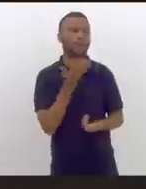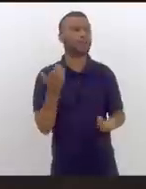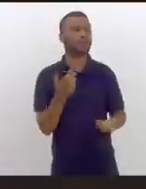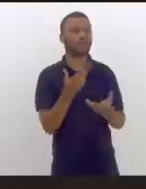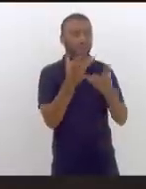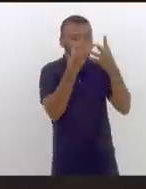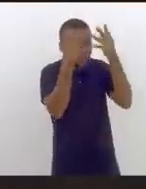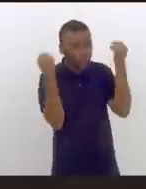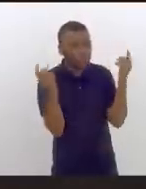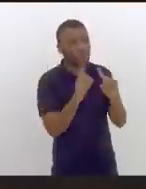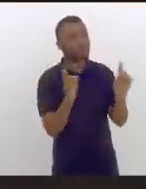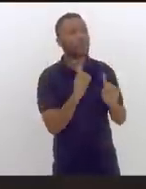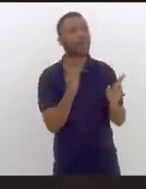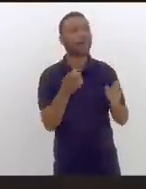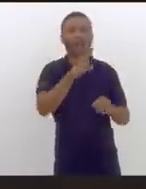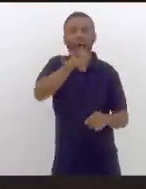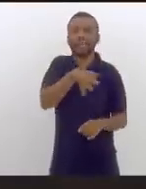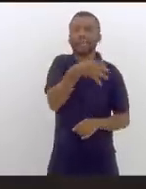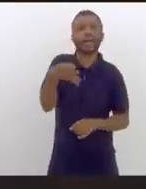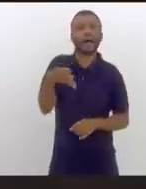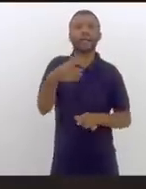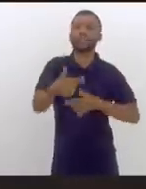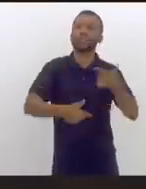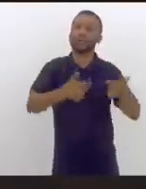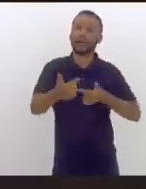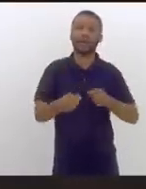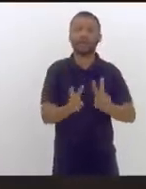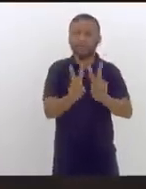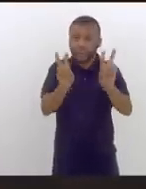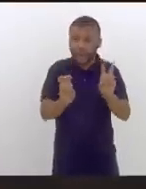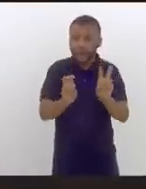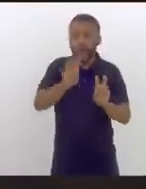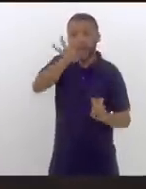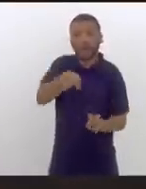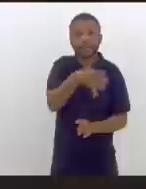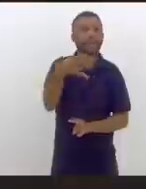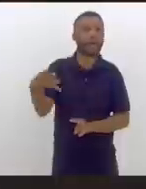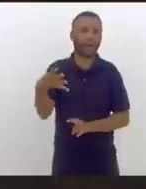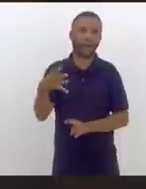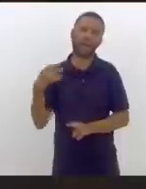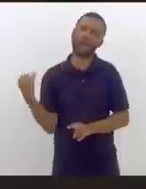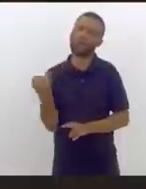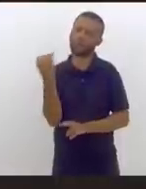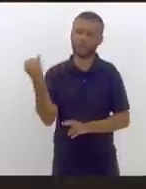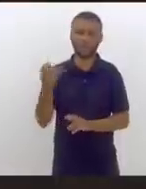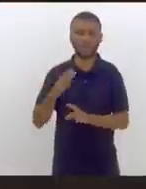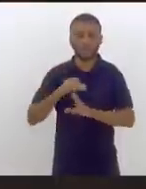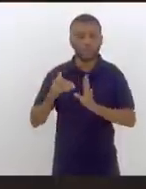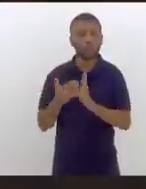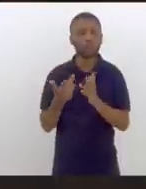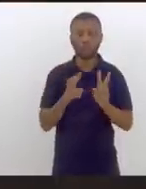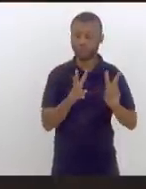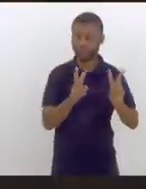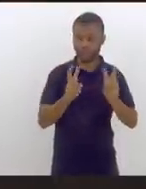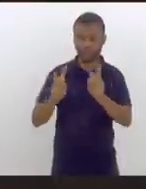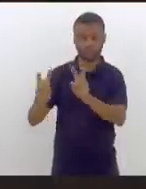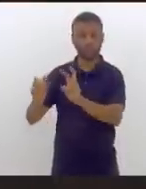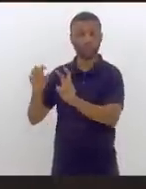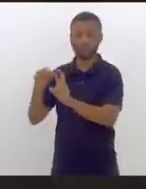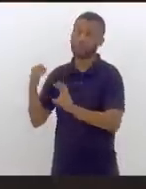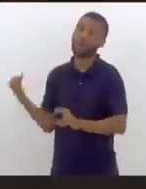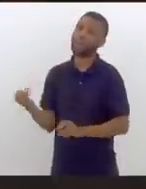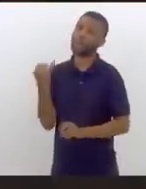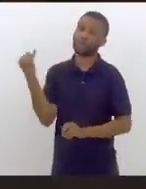esquece a escala pelo amor de Deus isso aqui eu tô falando porque o tema é escala tá meus irmãos que eu acho que todos os temas aqui são importantes de extrema importância